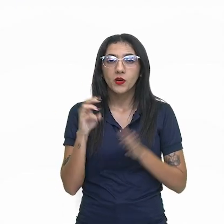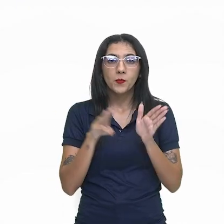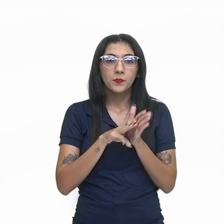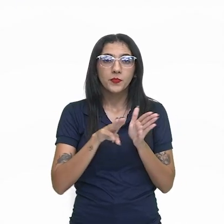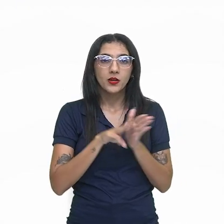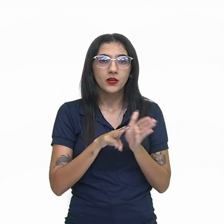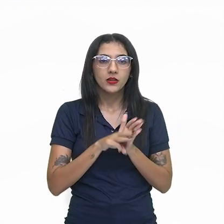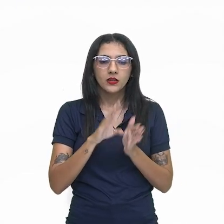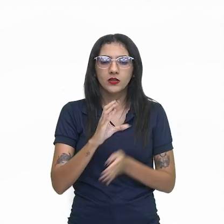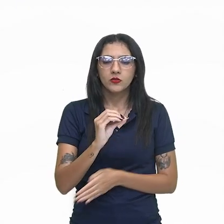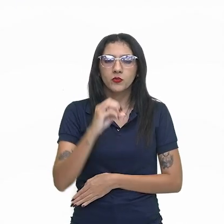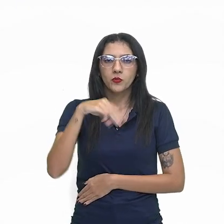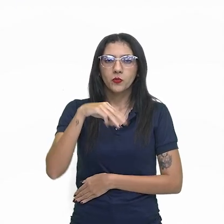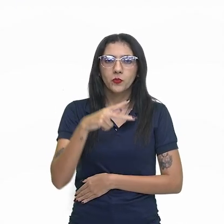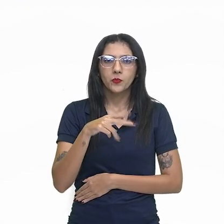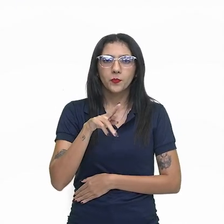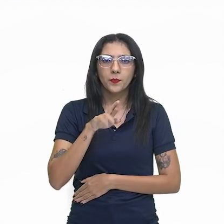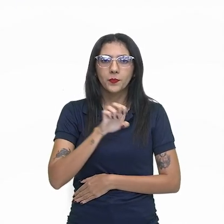não é isso?